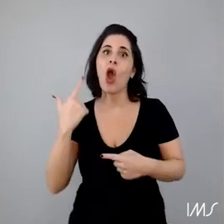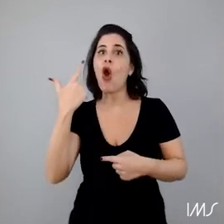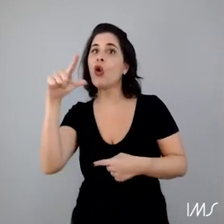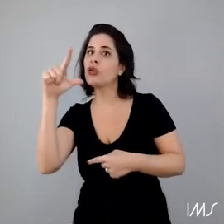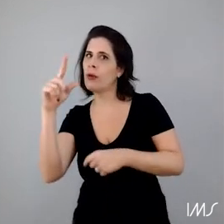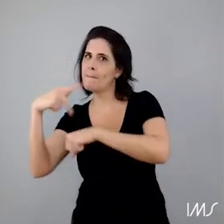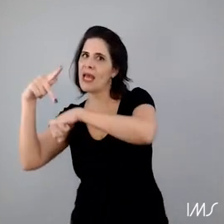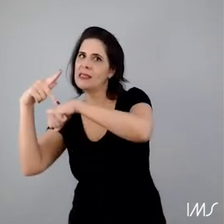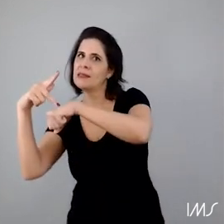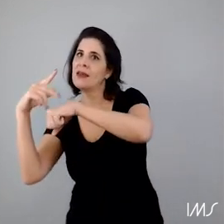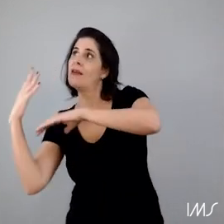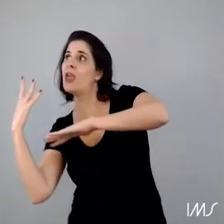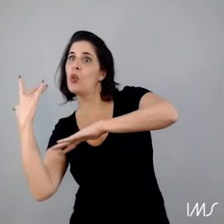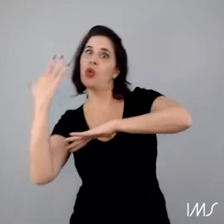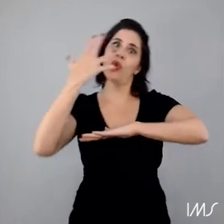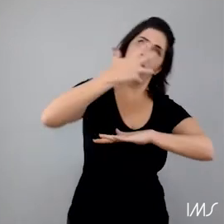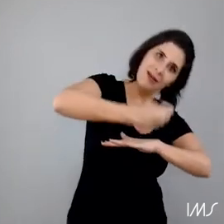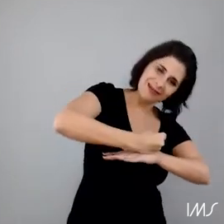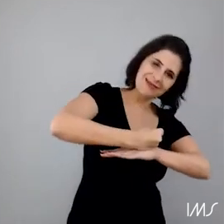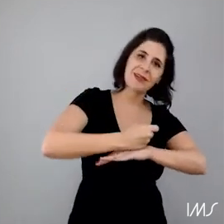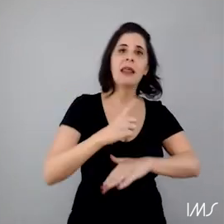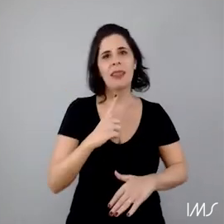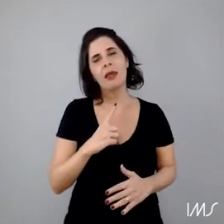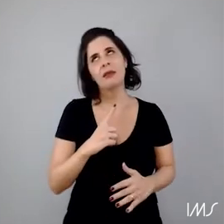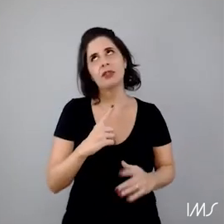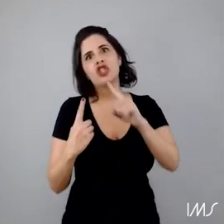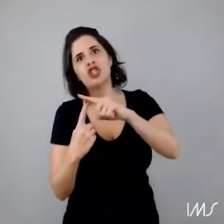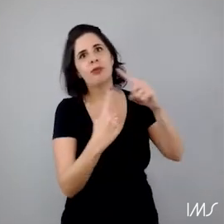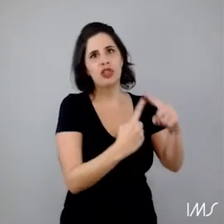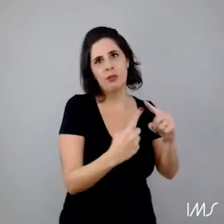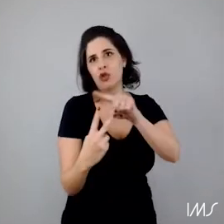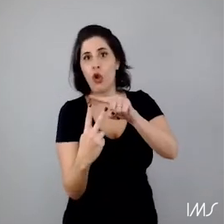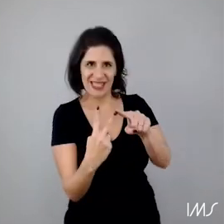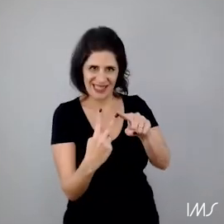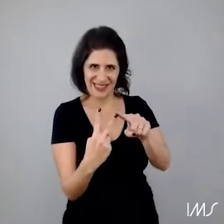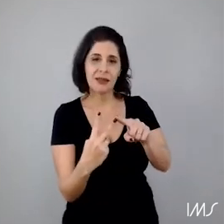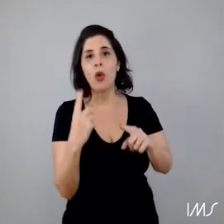interno. Este é o pior de todos, quando repete-se, né,